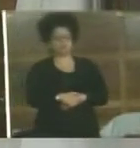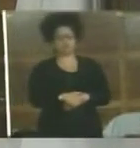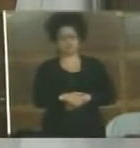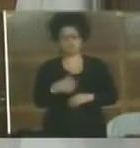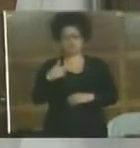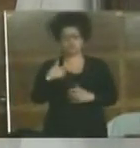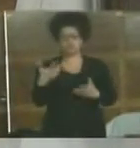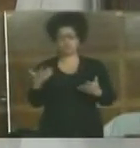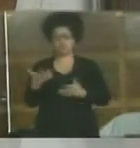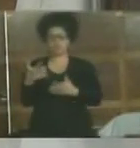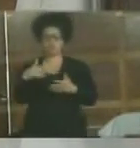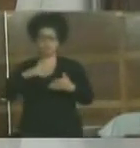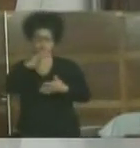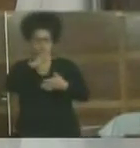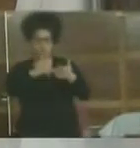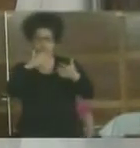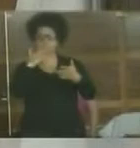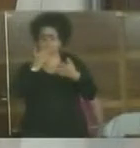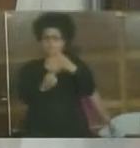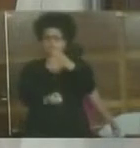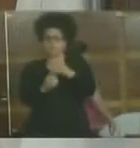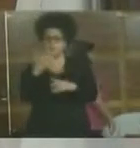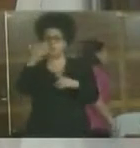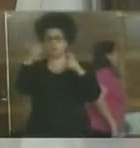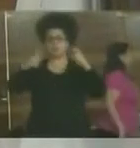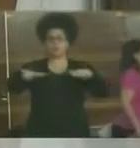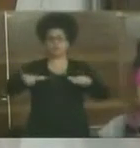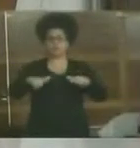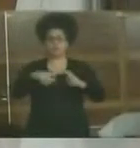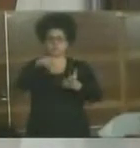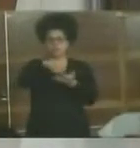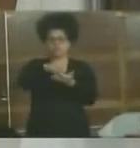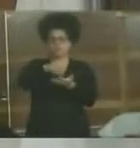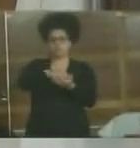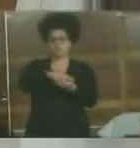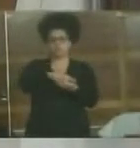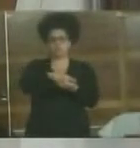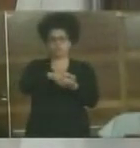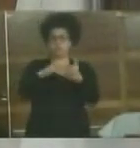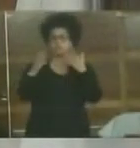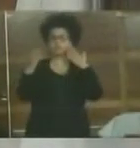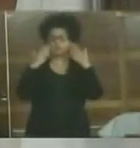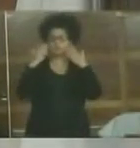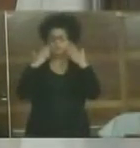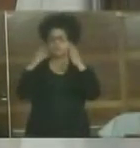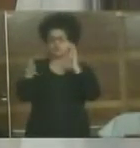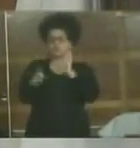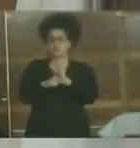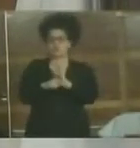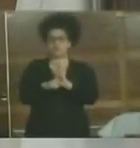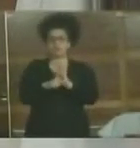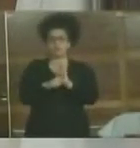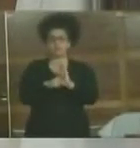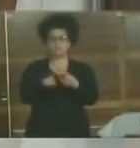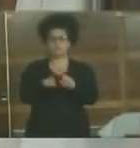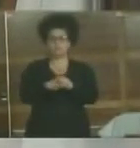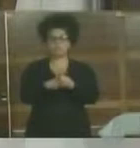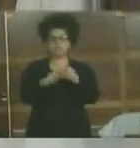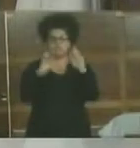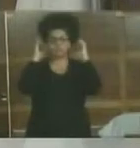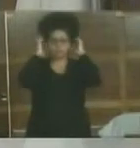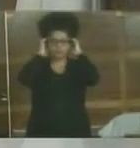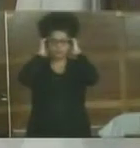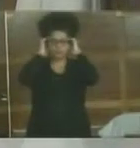solicito a criação de um centro de reabilitação especializado em psicologia e fonoaudiologia.